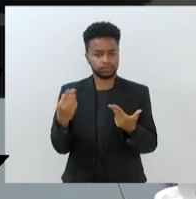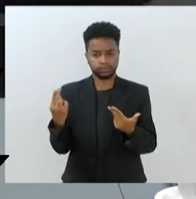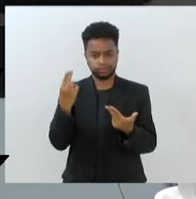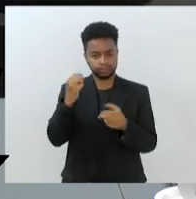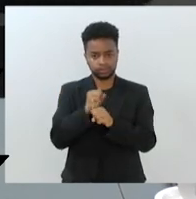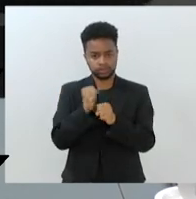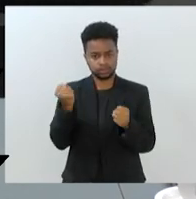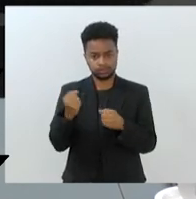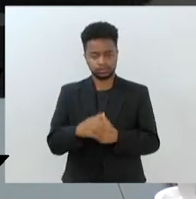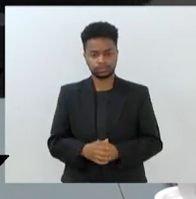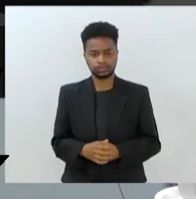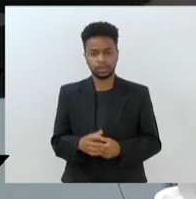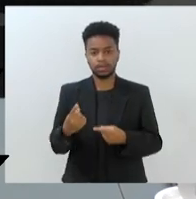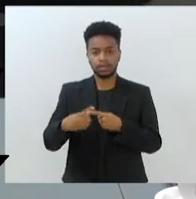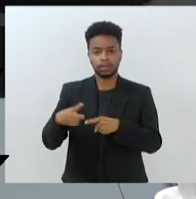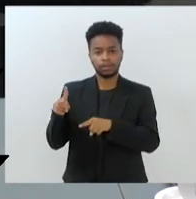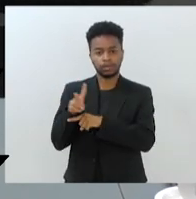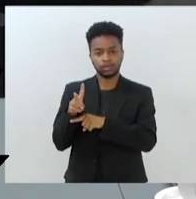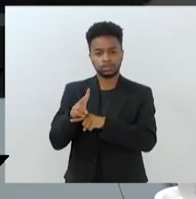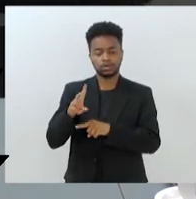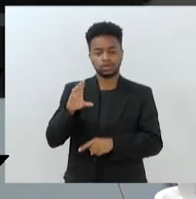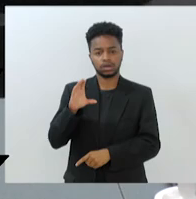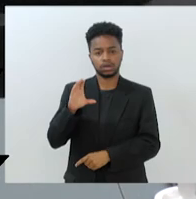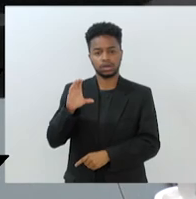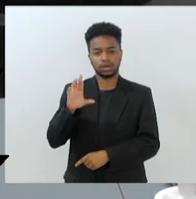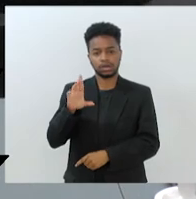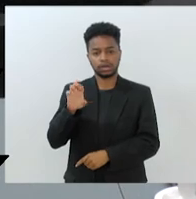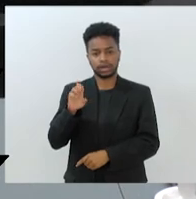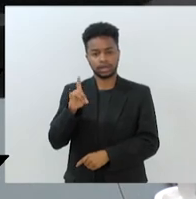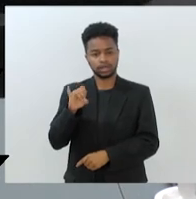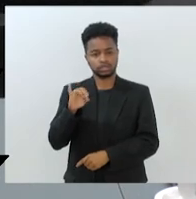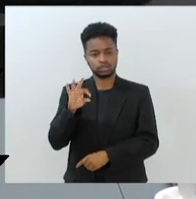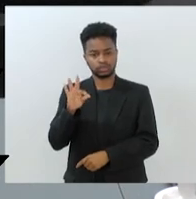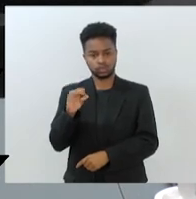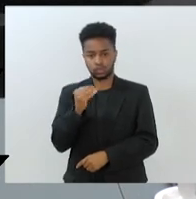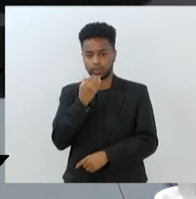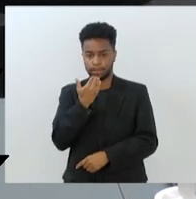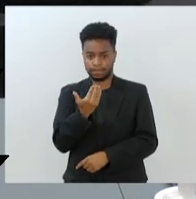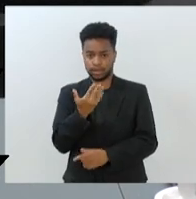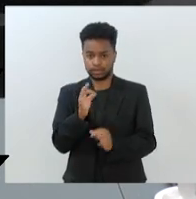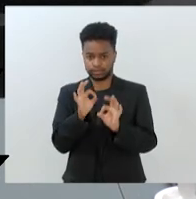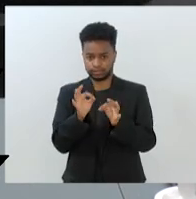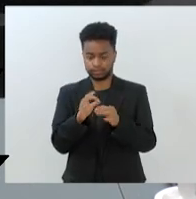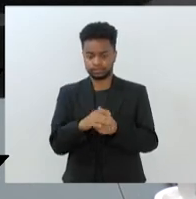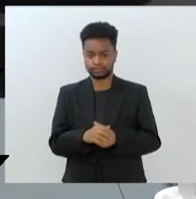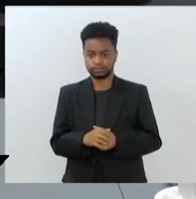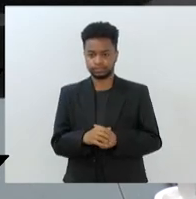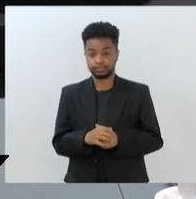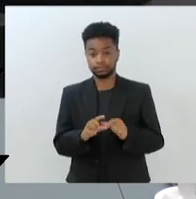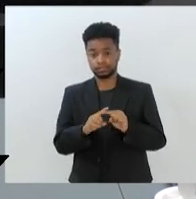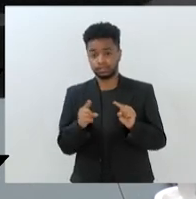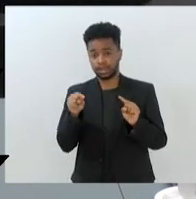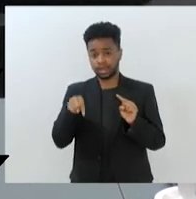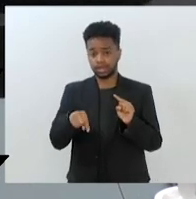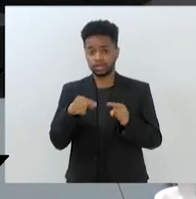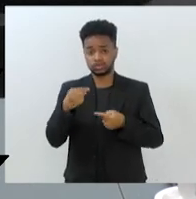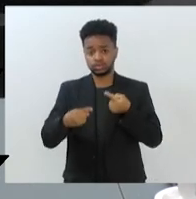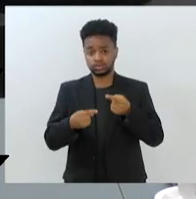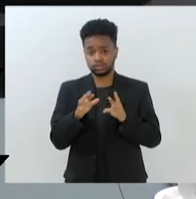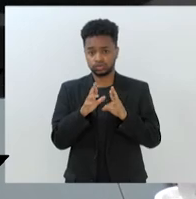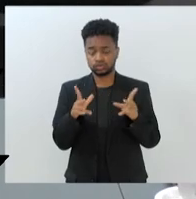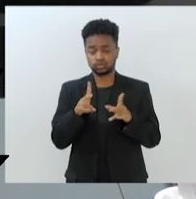A proteção ao crédito pede isso. Mas não é a questão que está tratando aqui, está